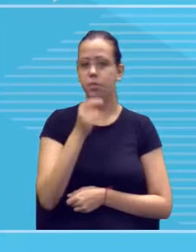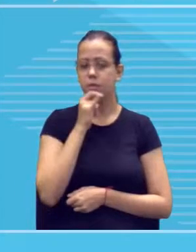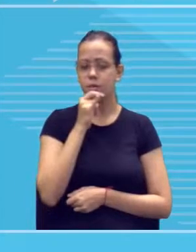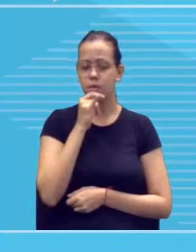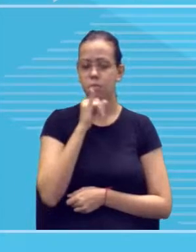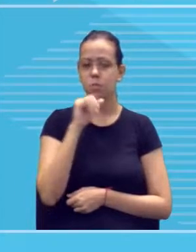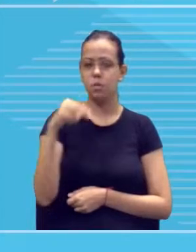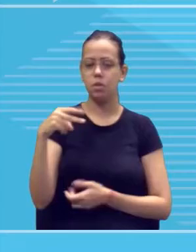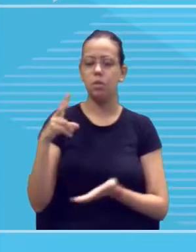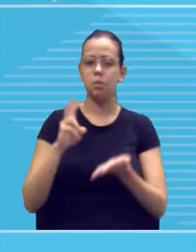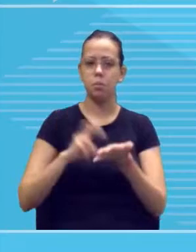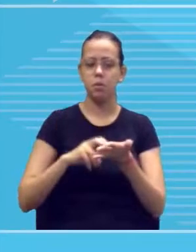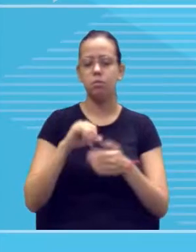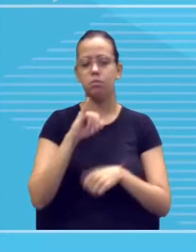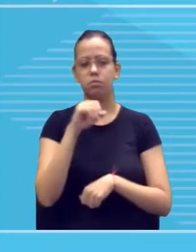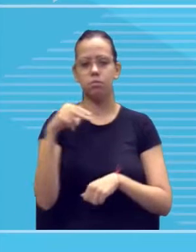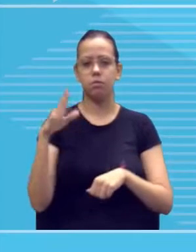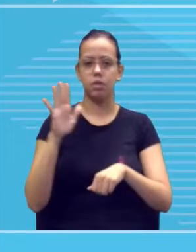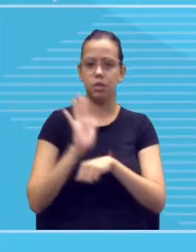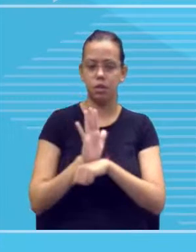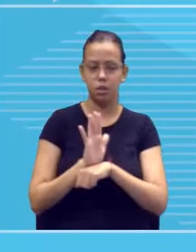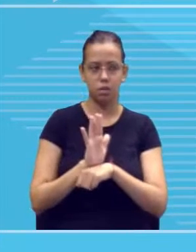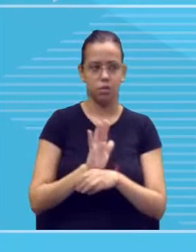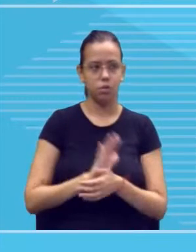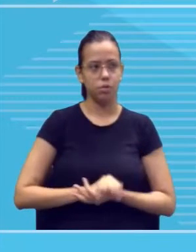morning in the afternoon